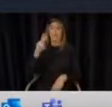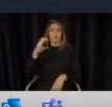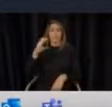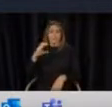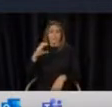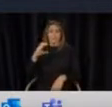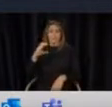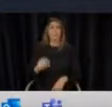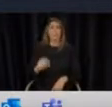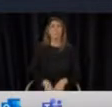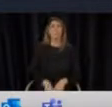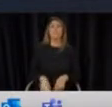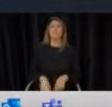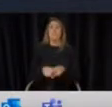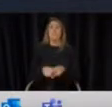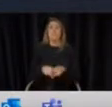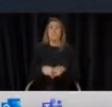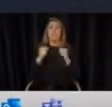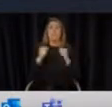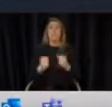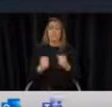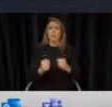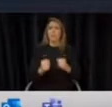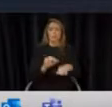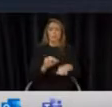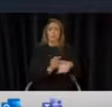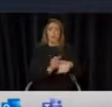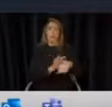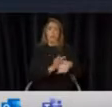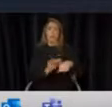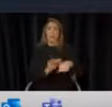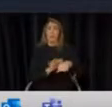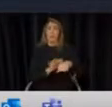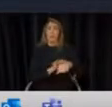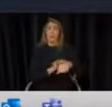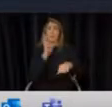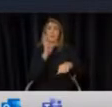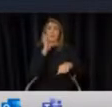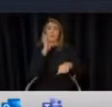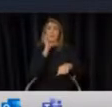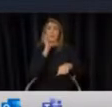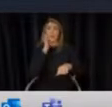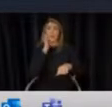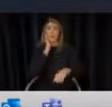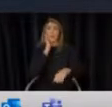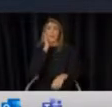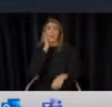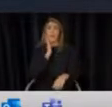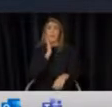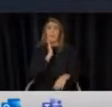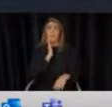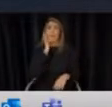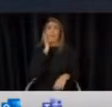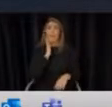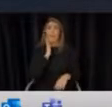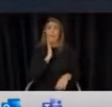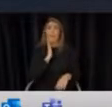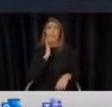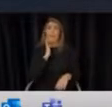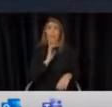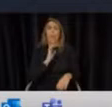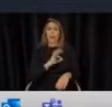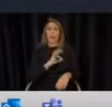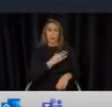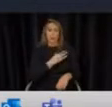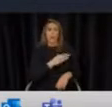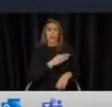órgãos, podem ser doados também os tecidos, próximo, que inclui pele, vasos,